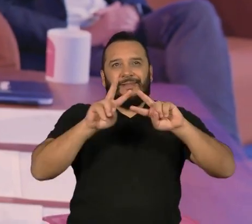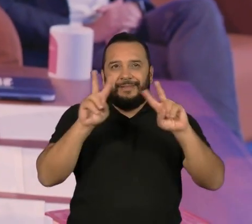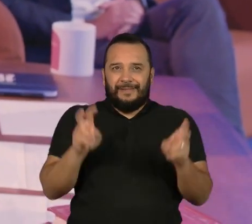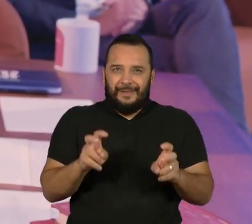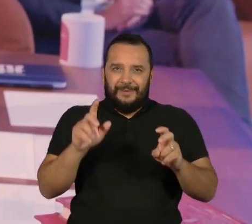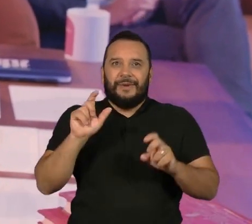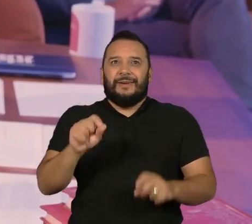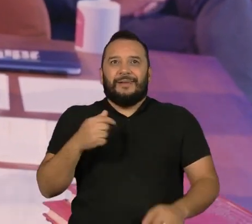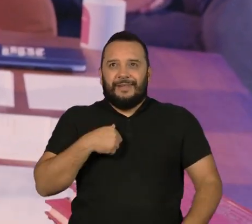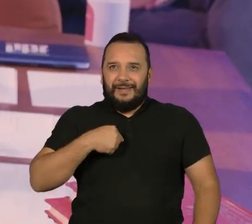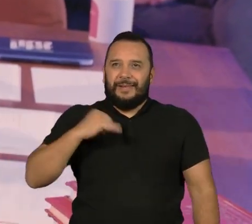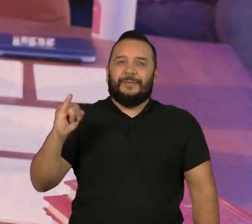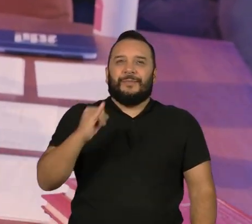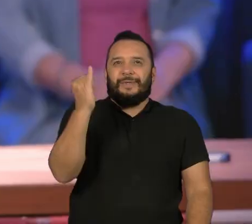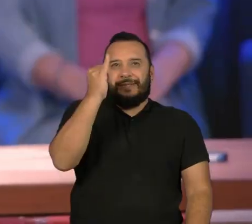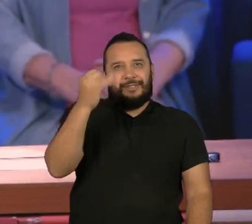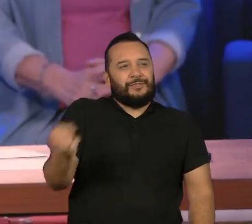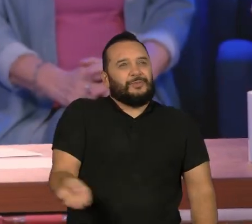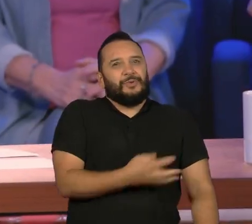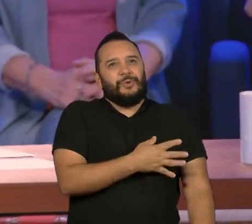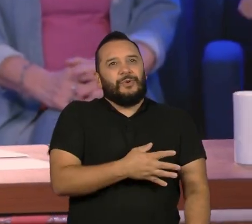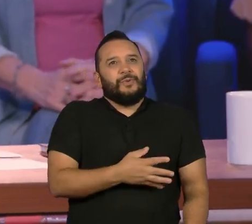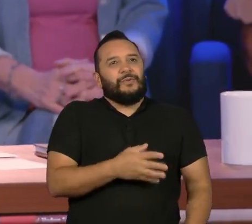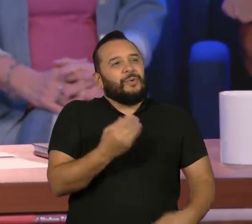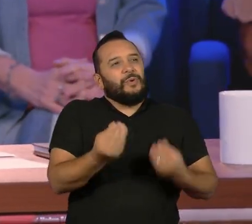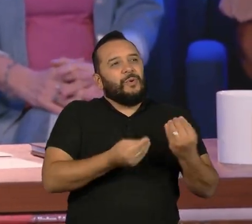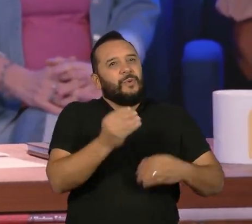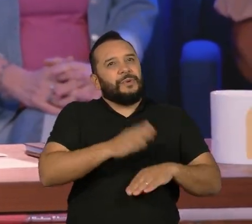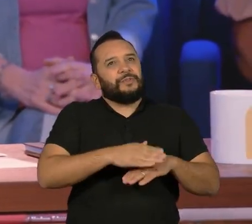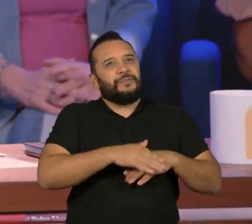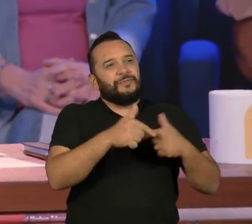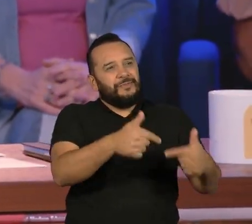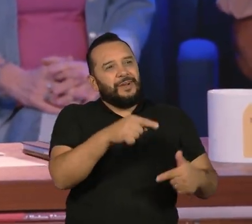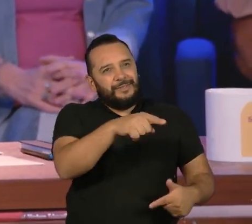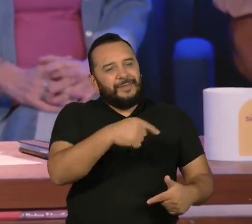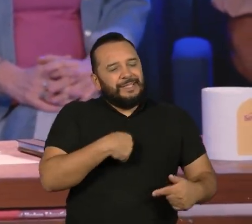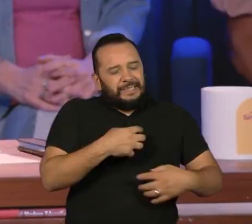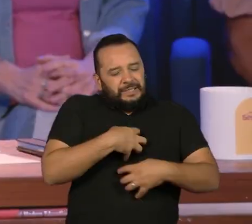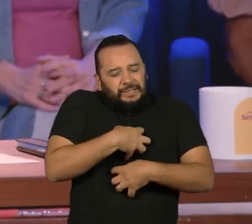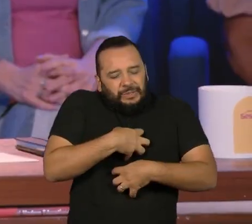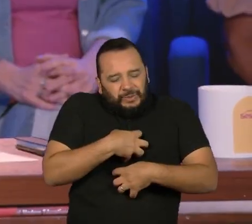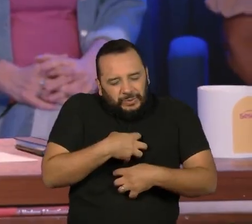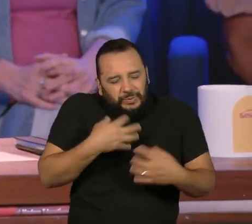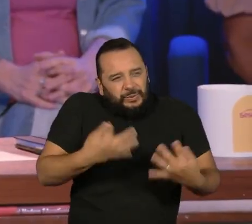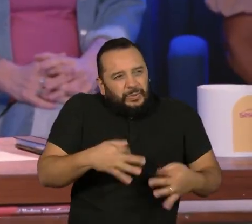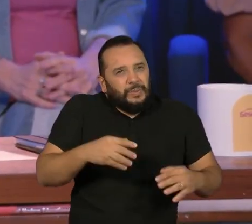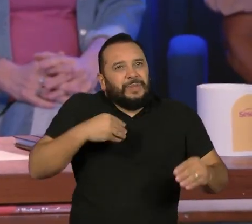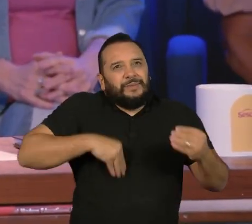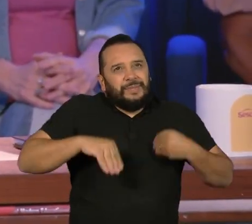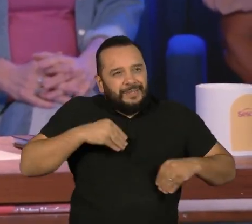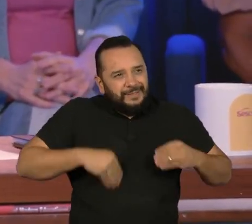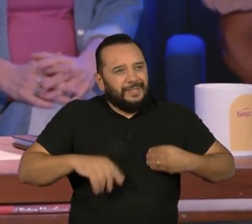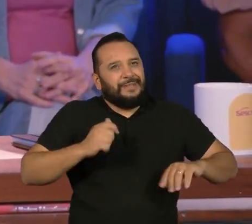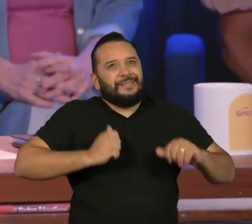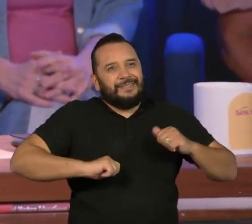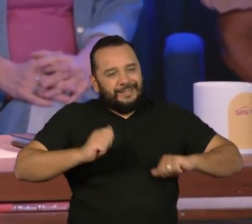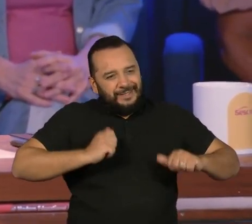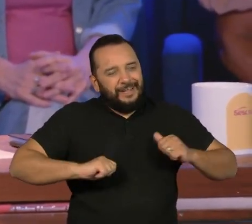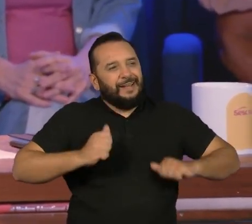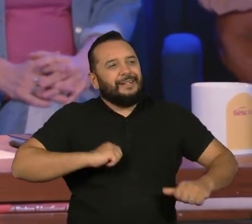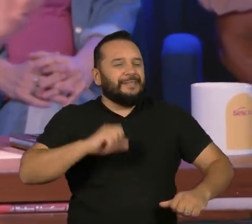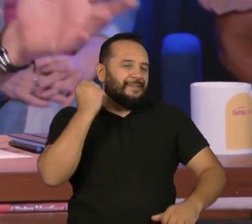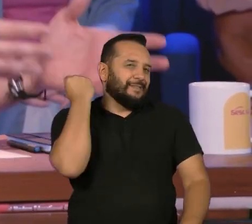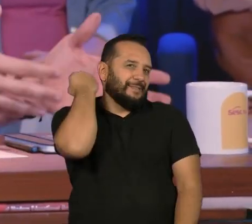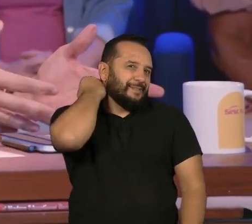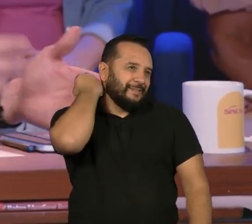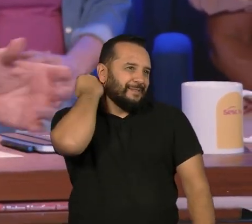são profundamente contemporâneos, né? O que a gente faz com essa dor que é a depressão, que é a ansiedade, que é o estresse. A